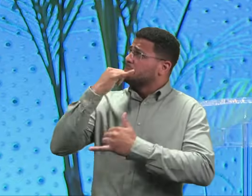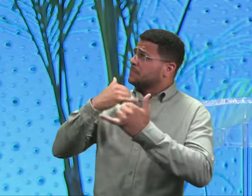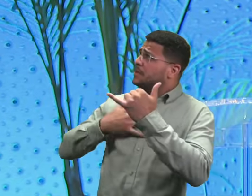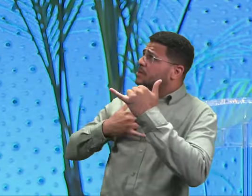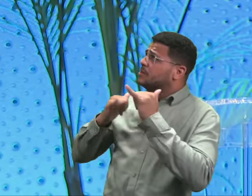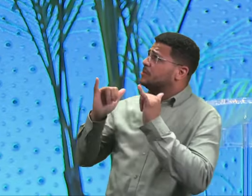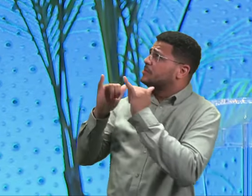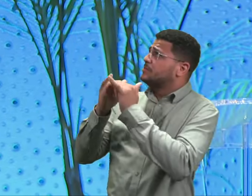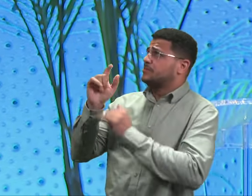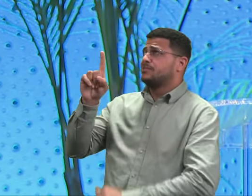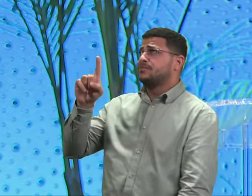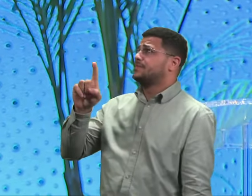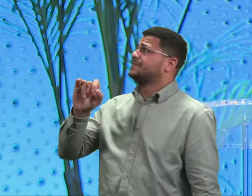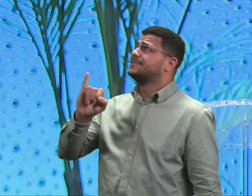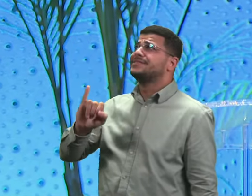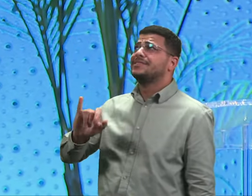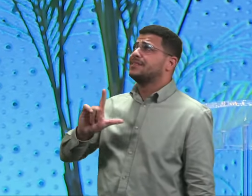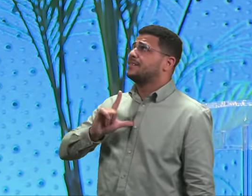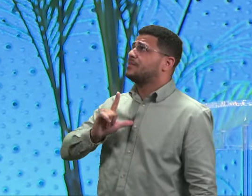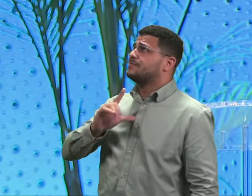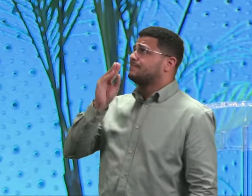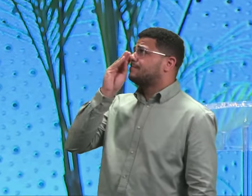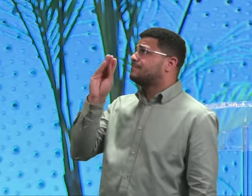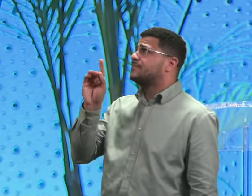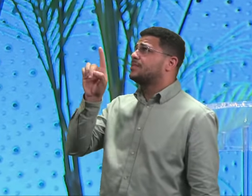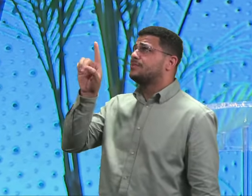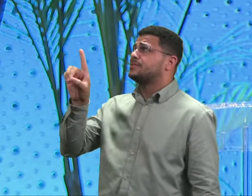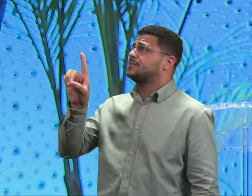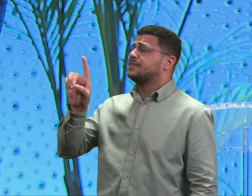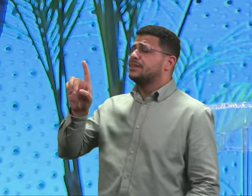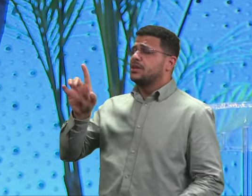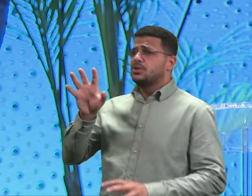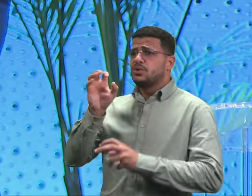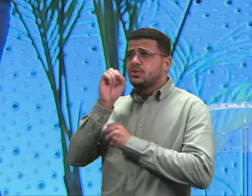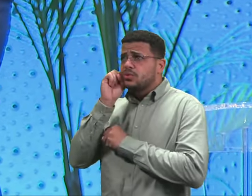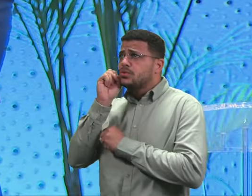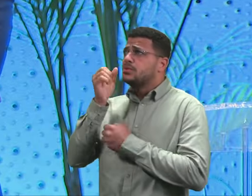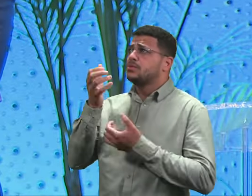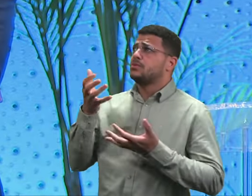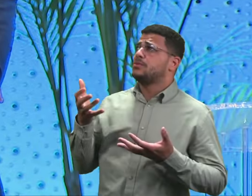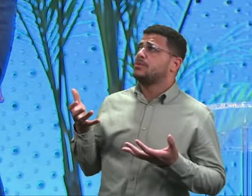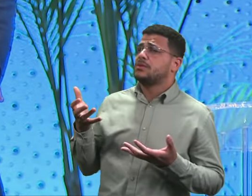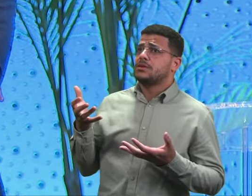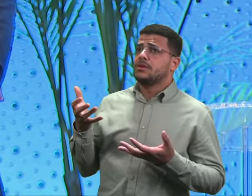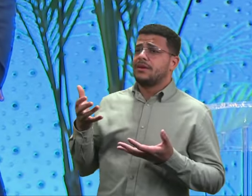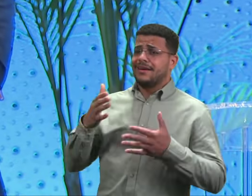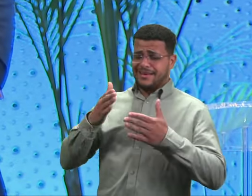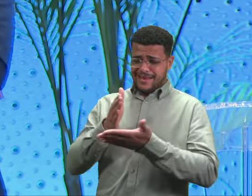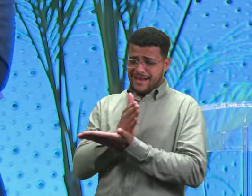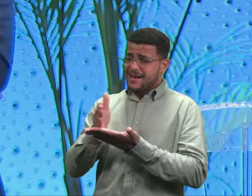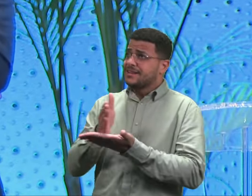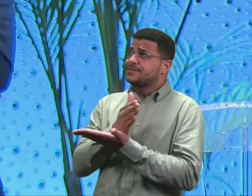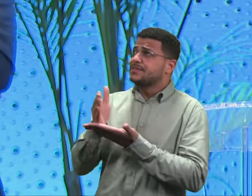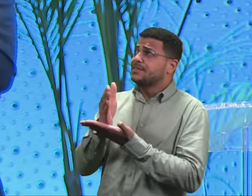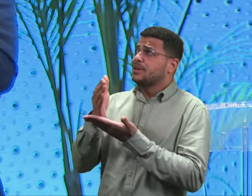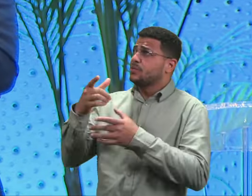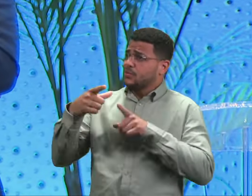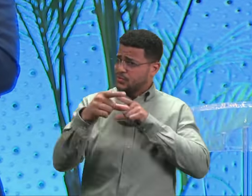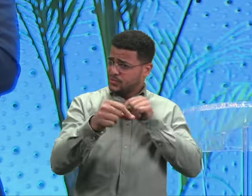que eu tenho te traído também. Às vezes que eu tenho dormido, às vezes que eu tenho fugido das